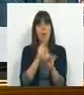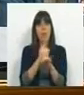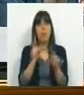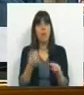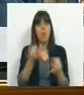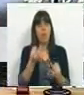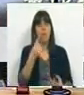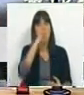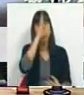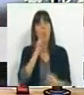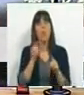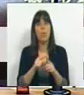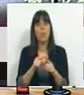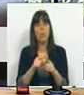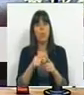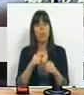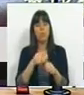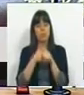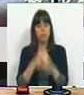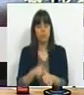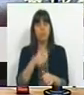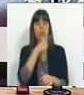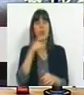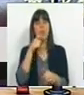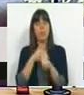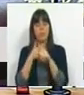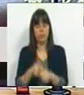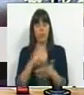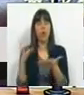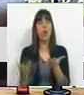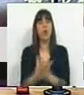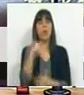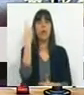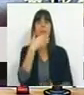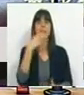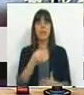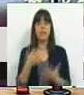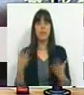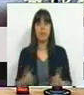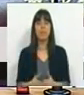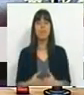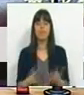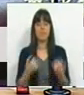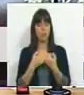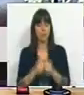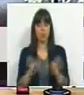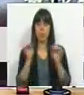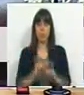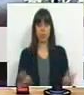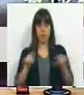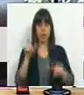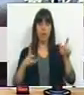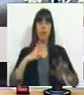porque houve um governo que honrou os seus compromissos, que recuperou a credibilidade, que não escondeu nada